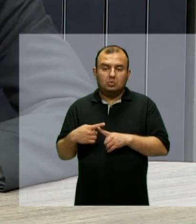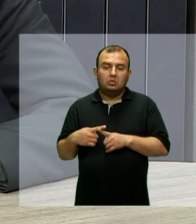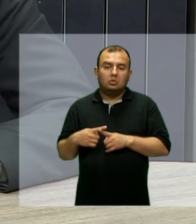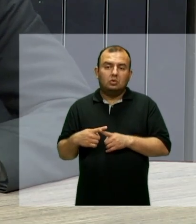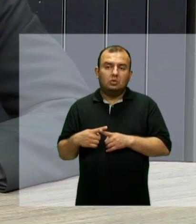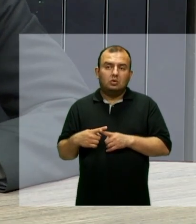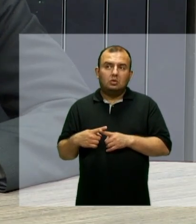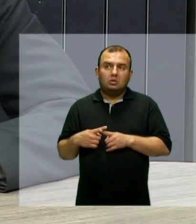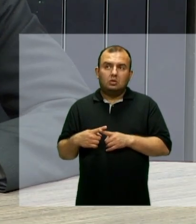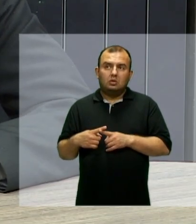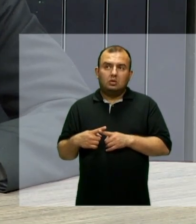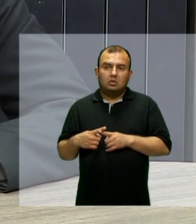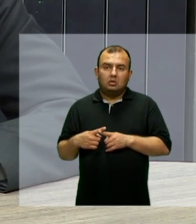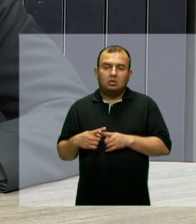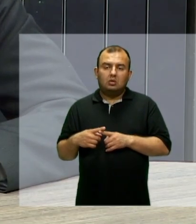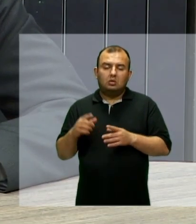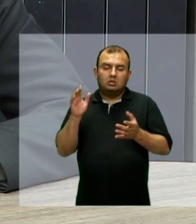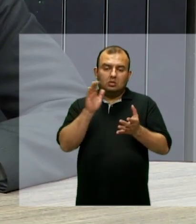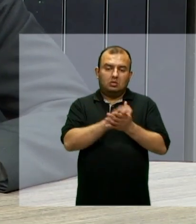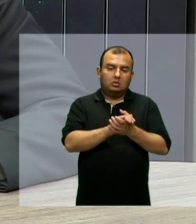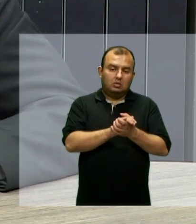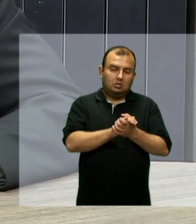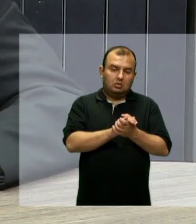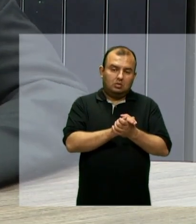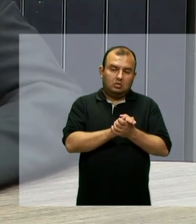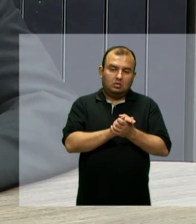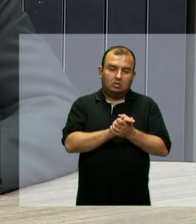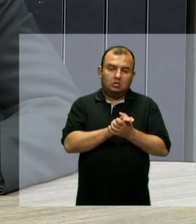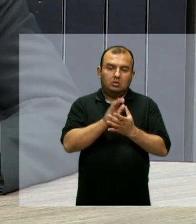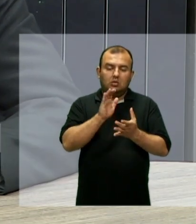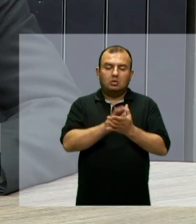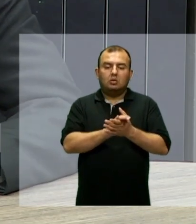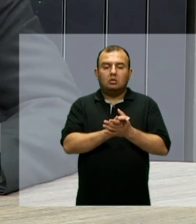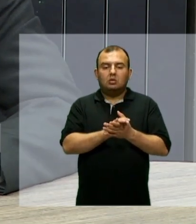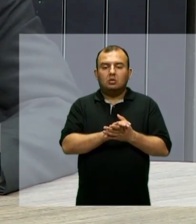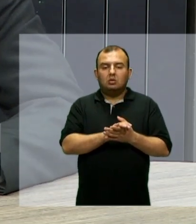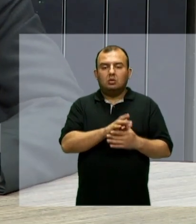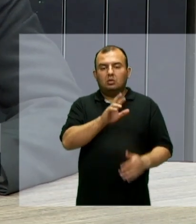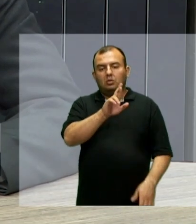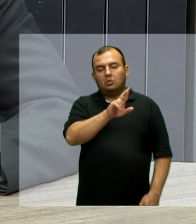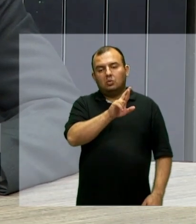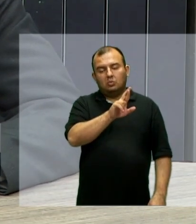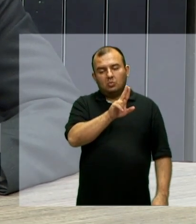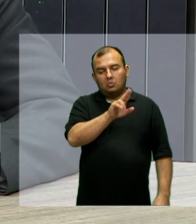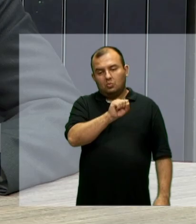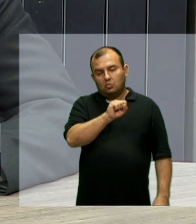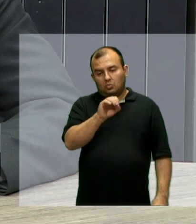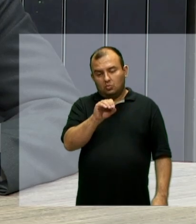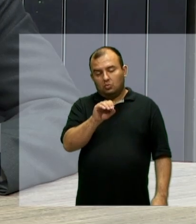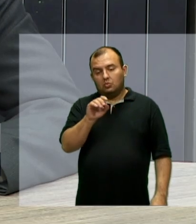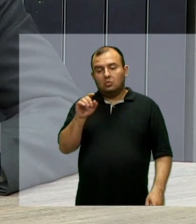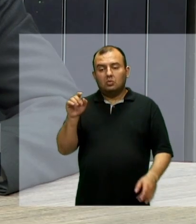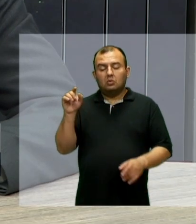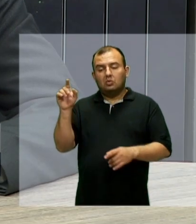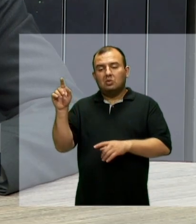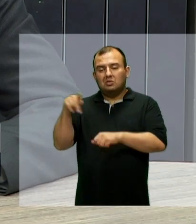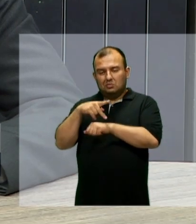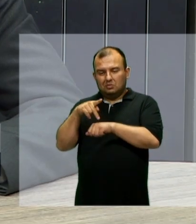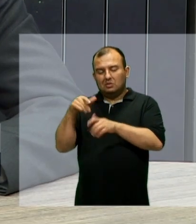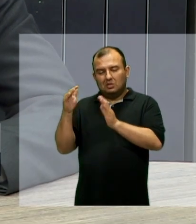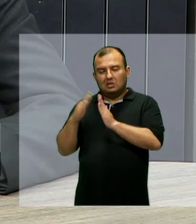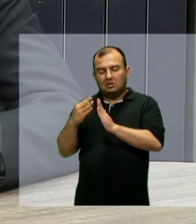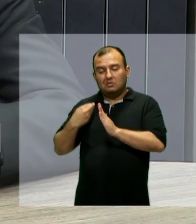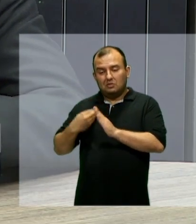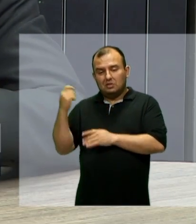existe um casal chamado casal russo, mas eles são argentinos, né? O sobrenome é russo, eles estudaram